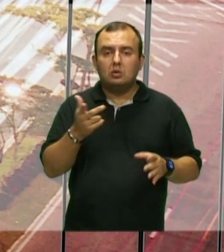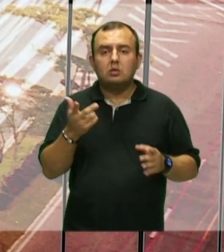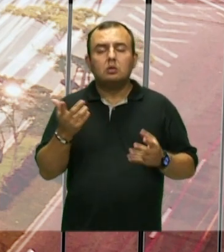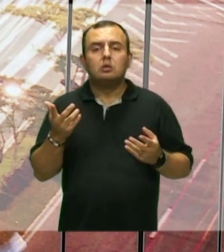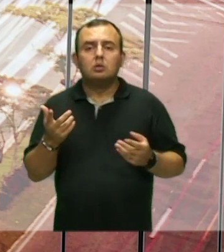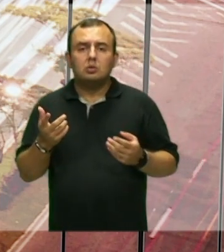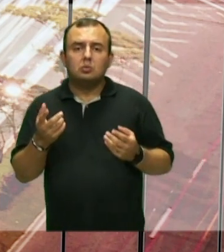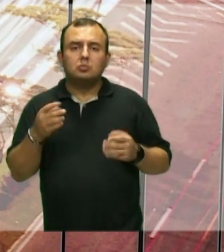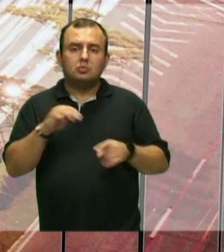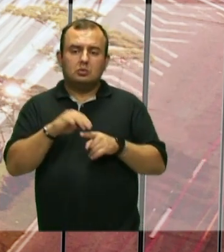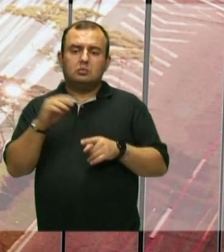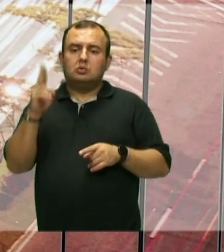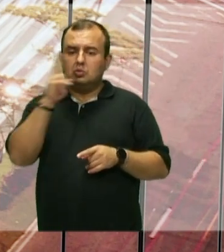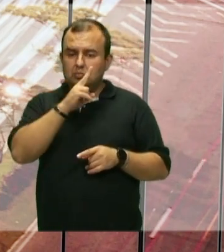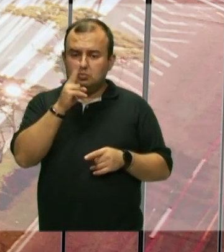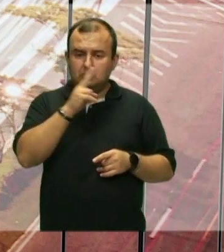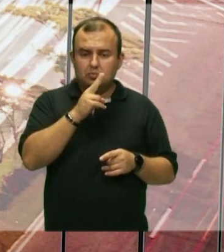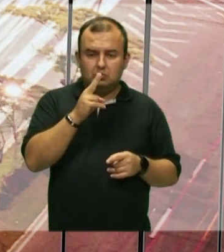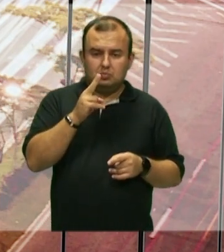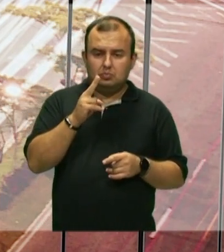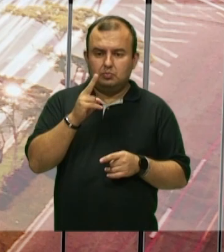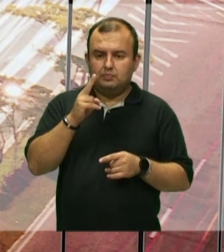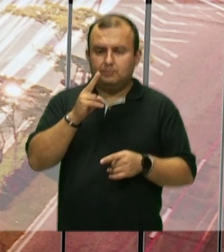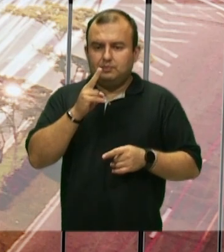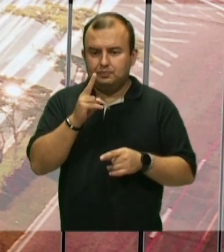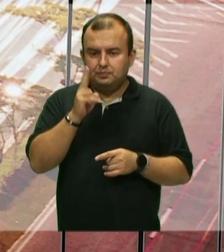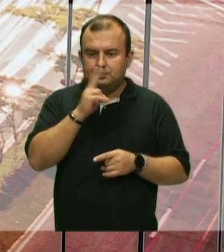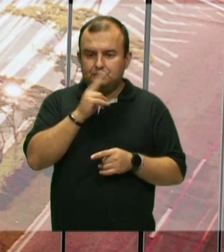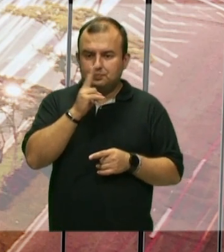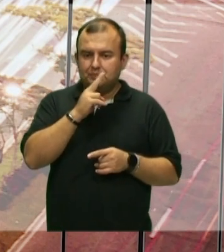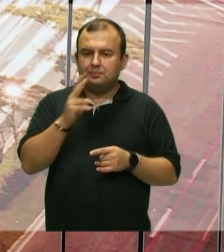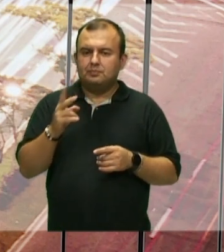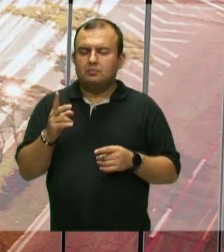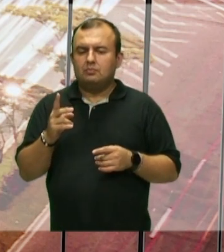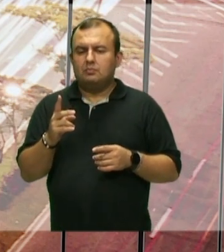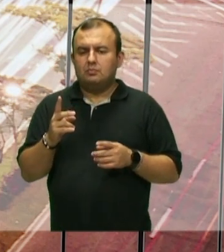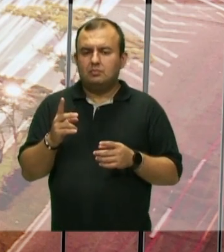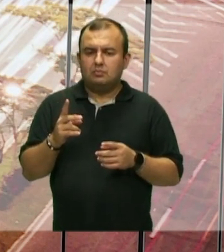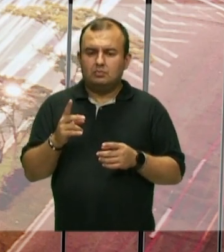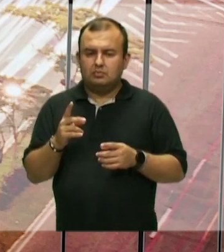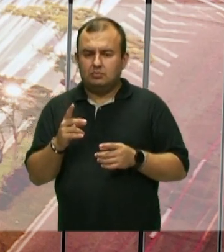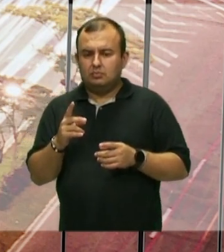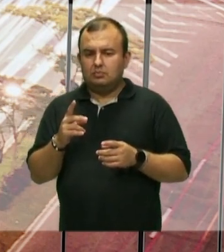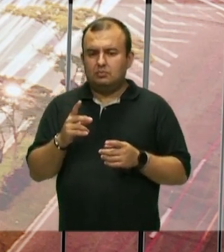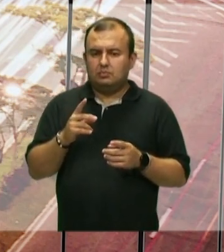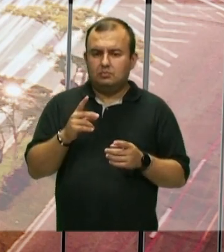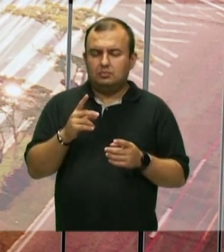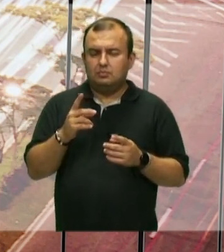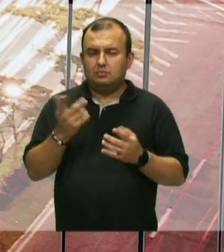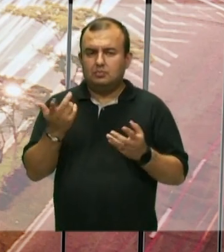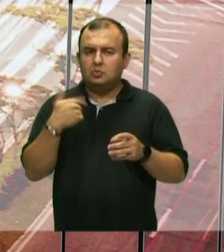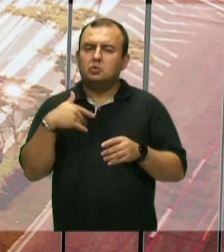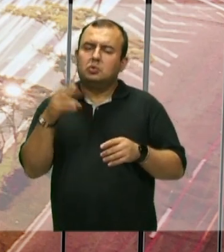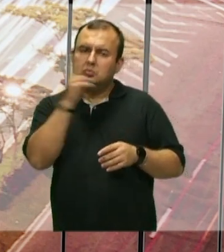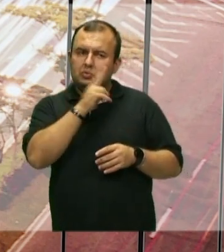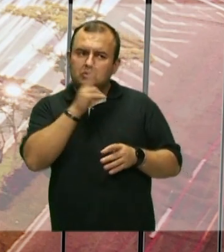adotando a situação de emergência e entram e depois, por ser uma emergência de saúde pública, e depois resolvem, vão buscar outro tipo